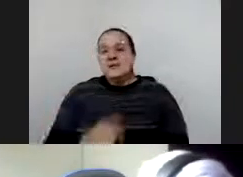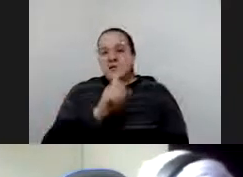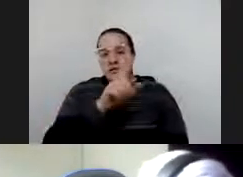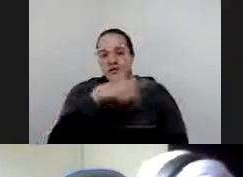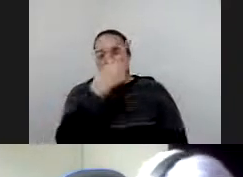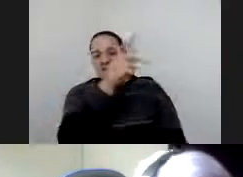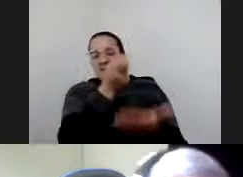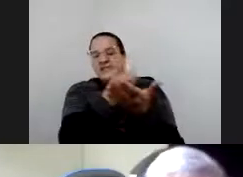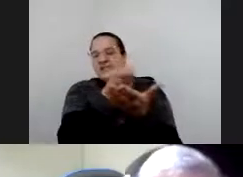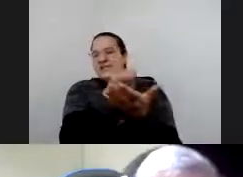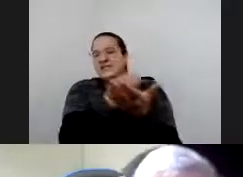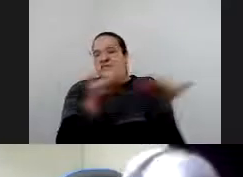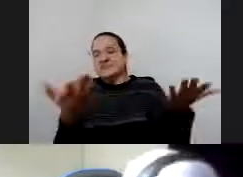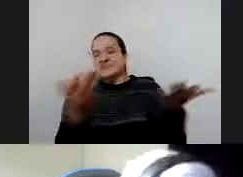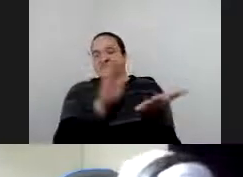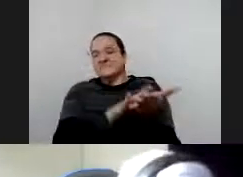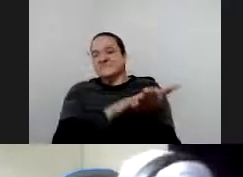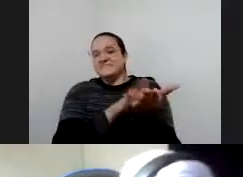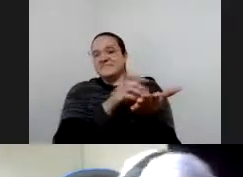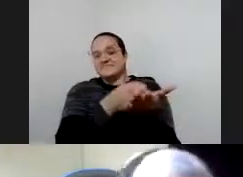delas e que elas têm muitas...